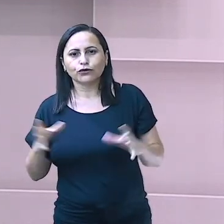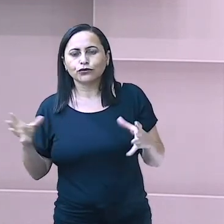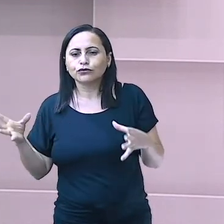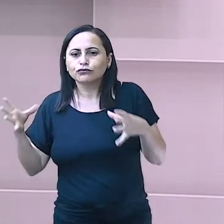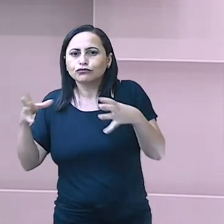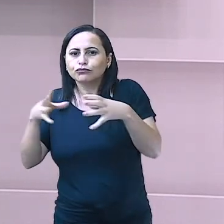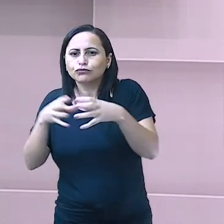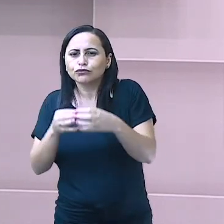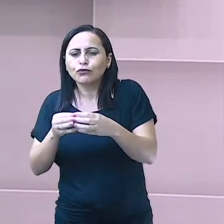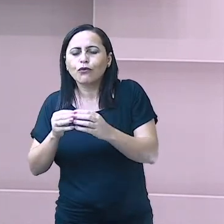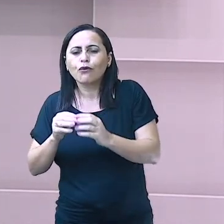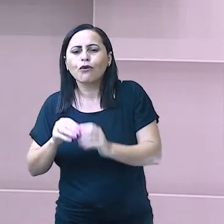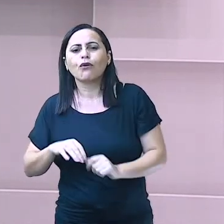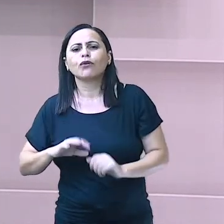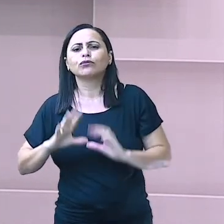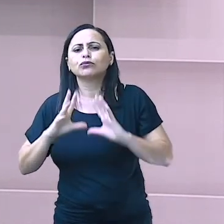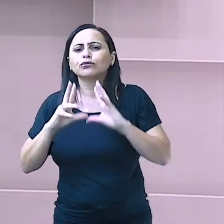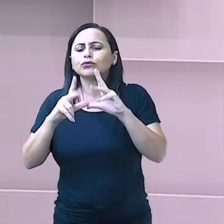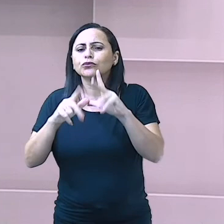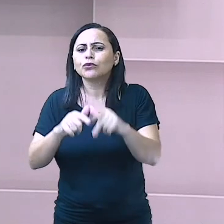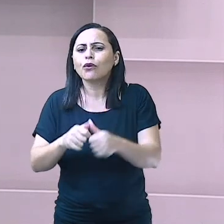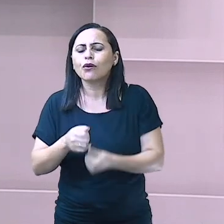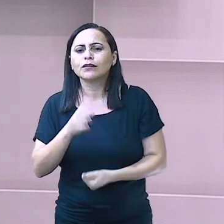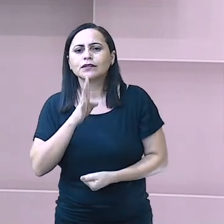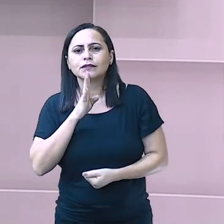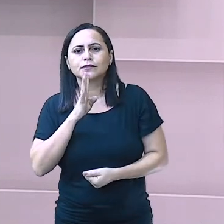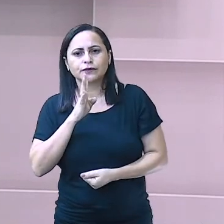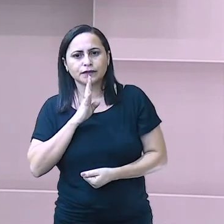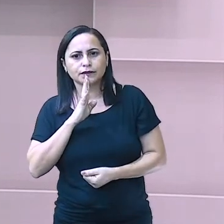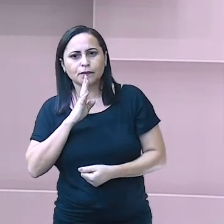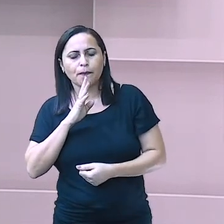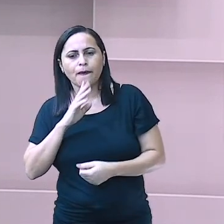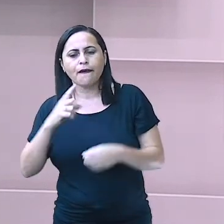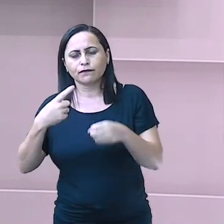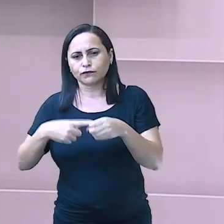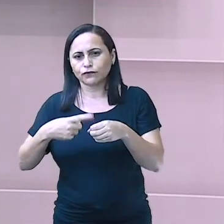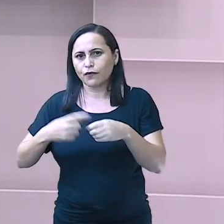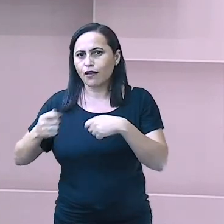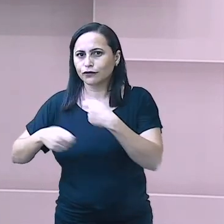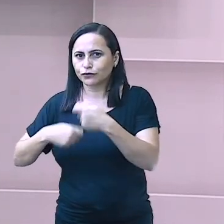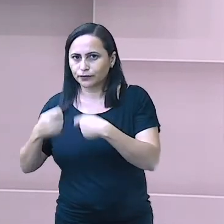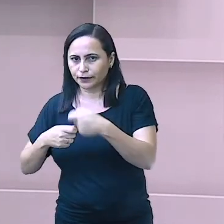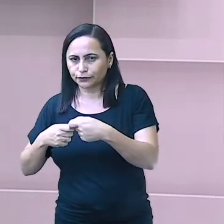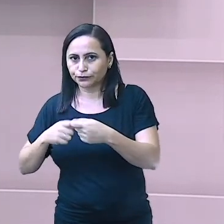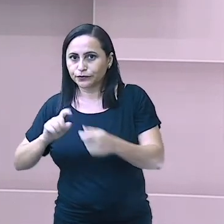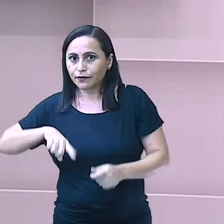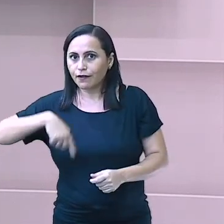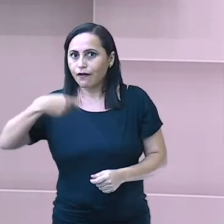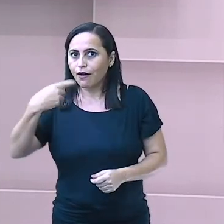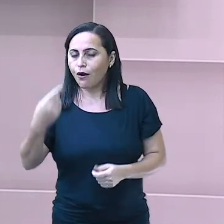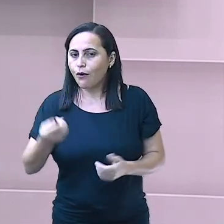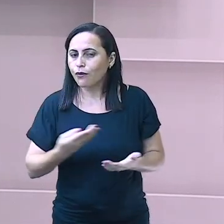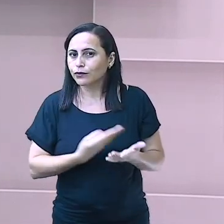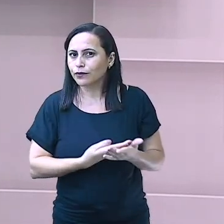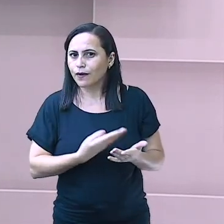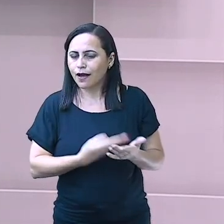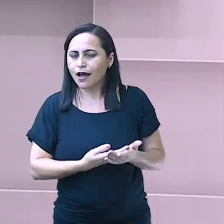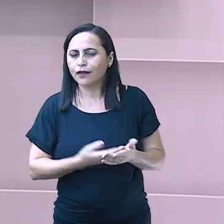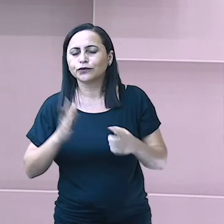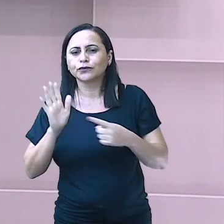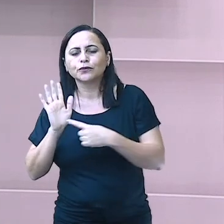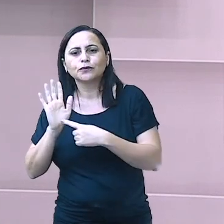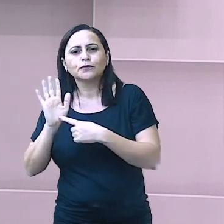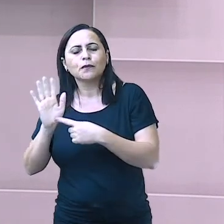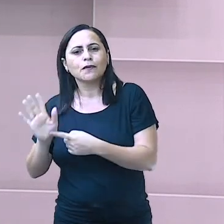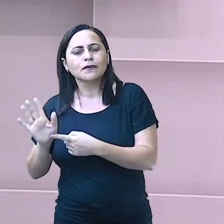comércio, né, em um tempo antigo. E na próxima aula de geografia, vamos tratar esse assunto como a parte